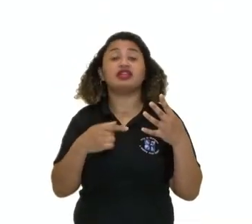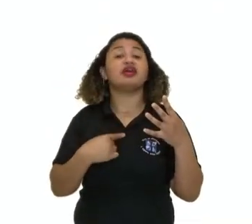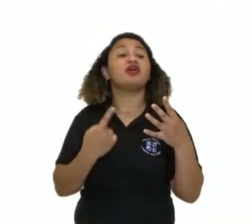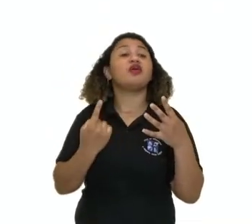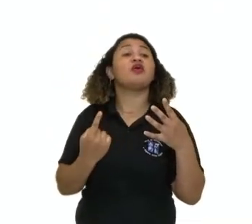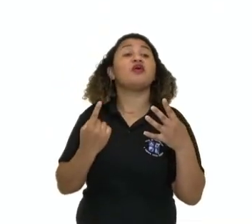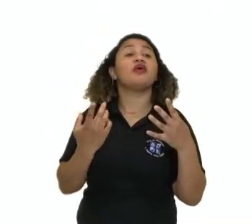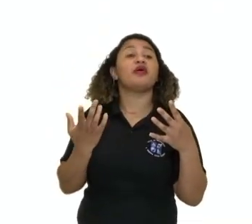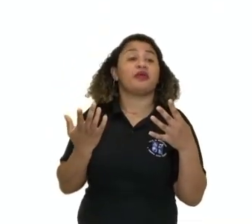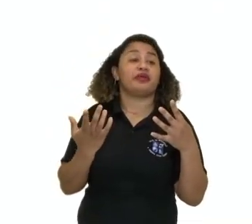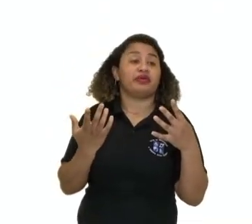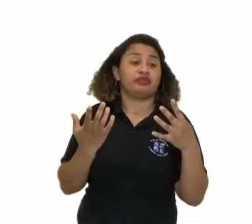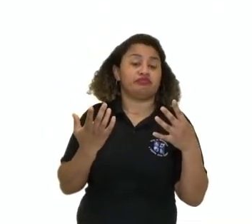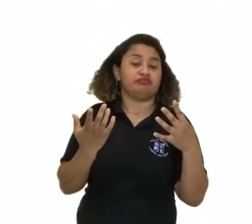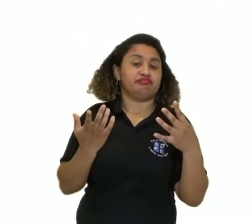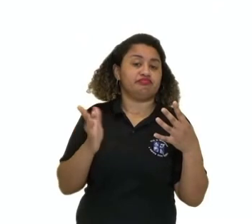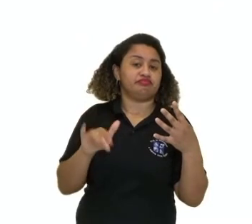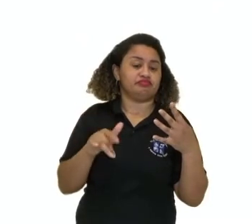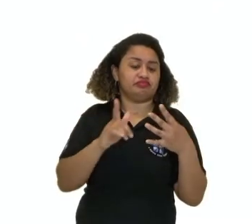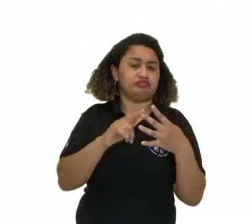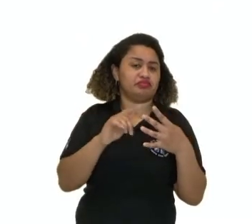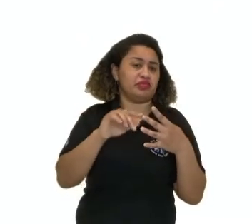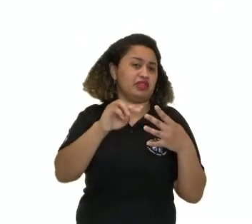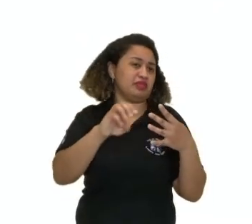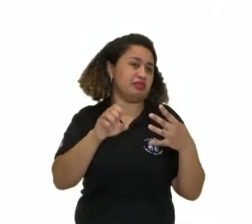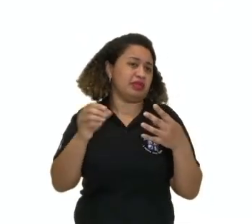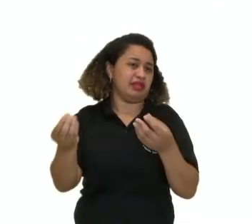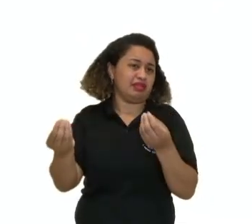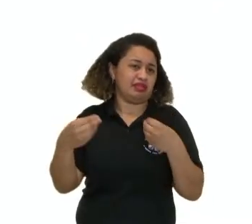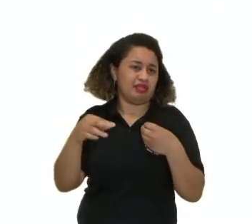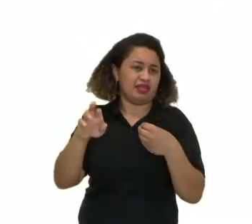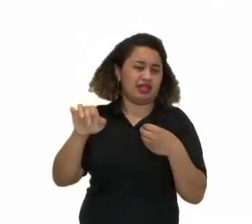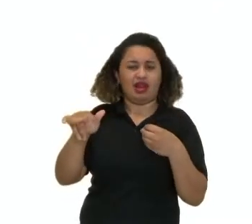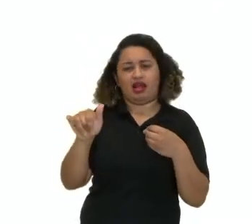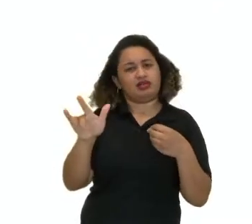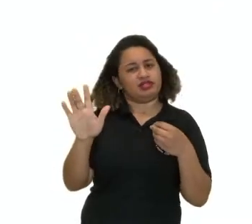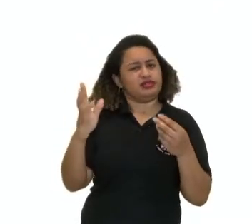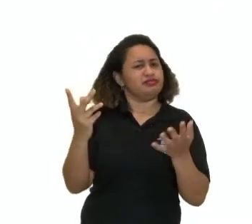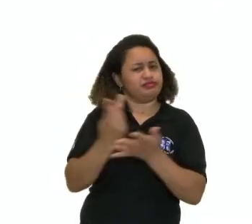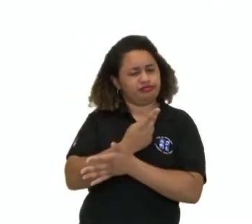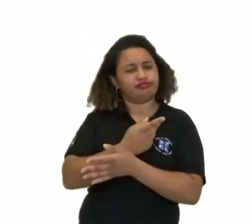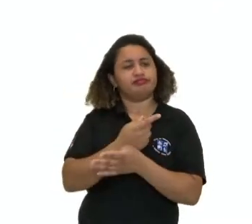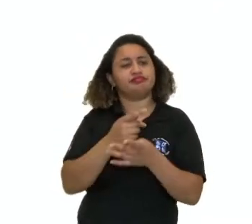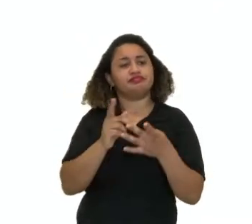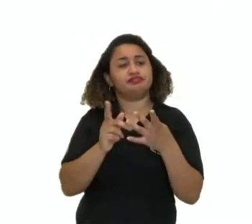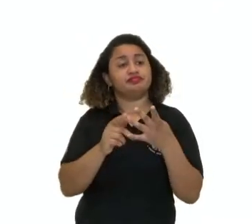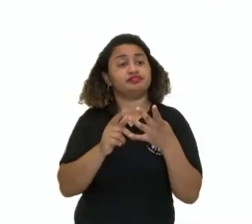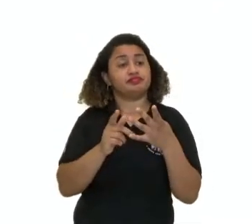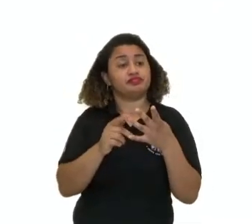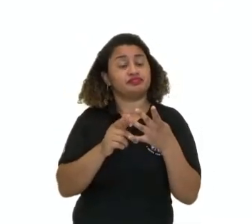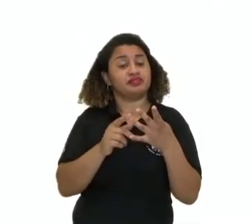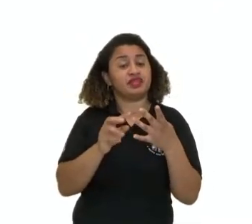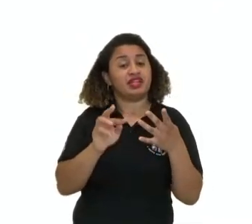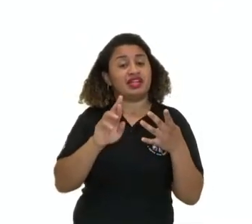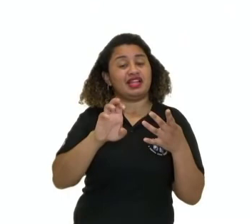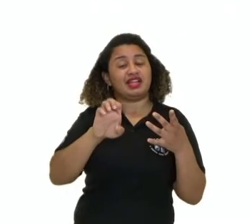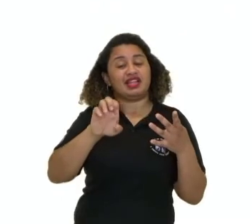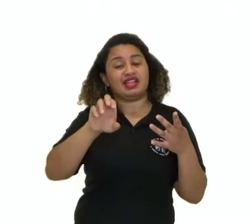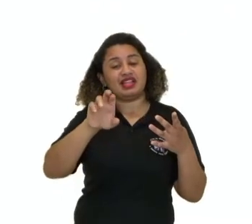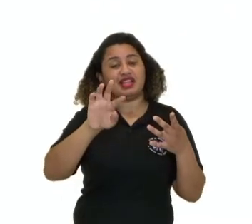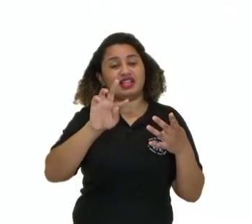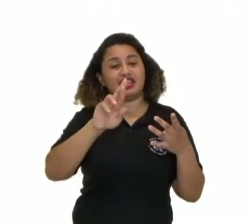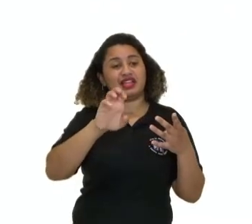que da metago copo já está em desacordo com a norma culta né eu trabalhei o copo se você pedir alterar ele